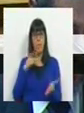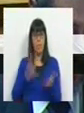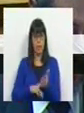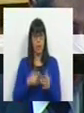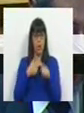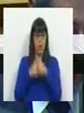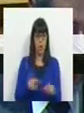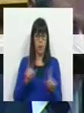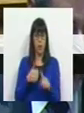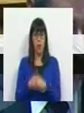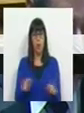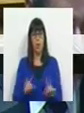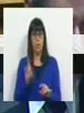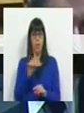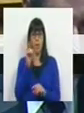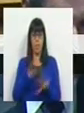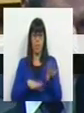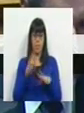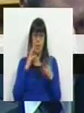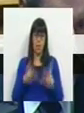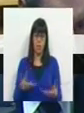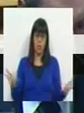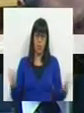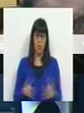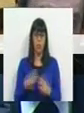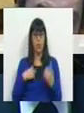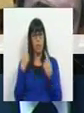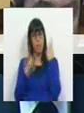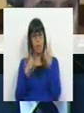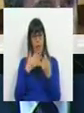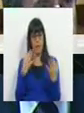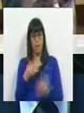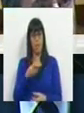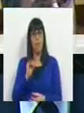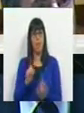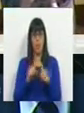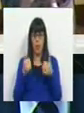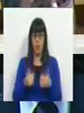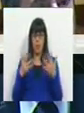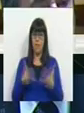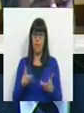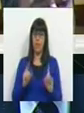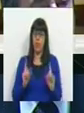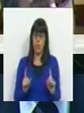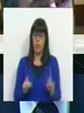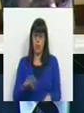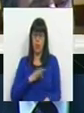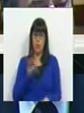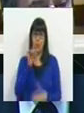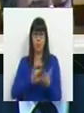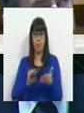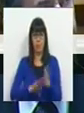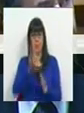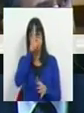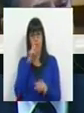efetivamente, cumprir ou não cumprir é uma questão de fazer as contas. E eu penso que, apesar do PS não ser muito bom a fazer contas, que o Sr.